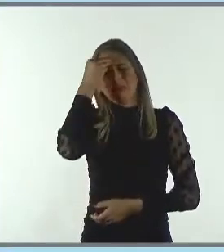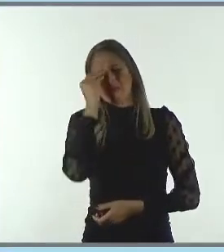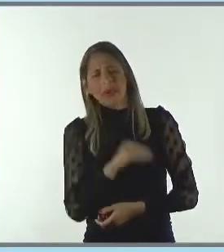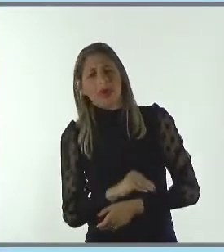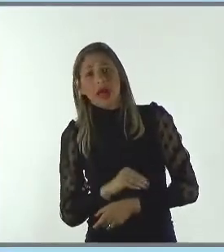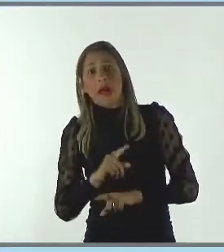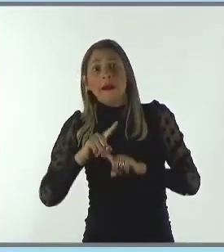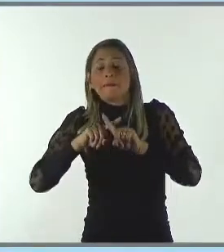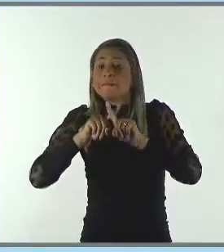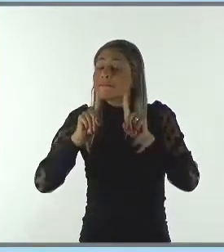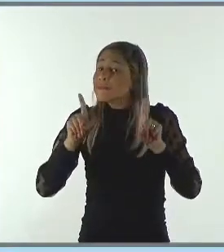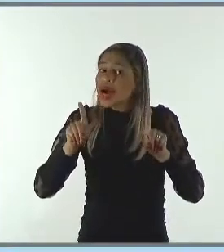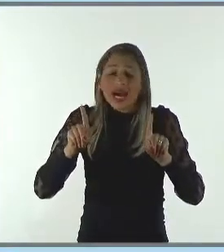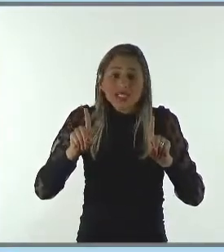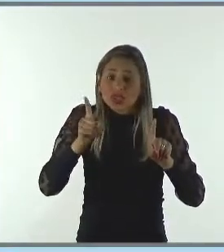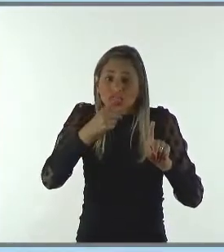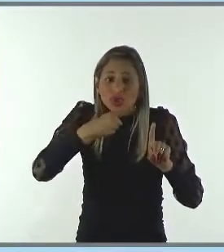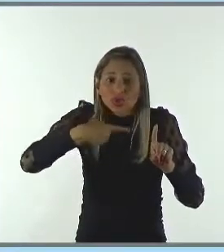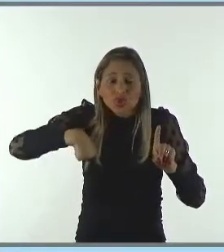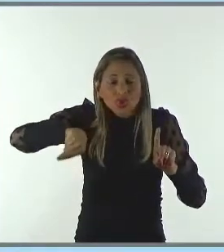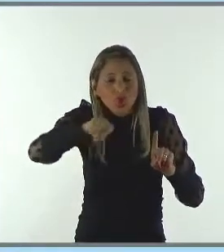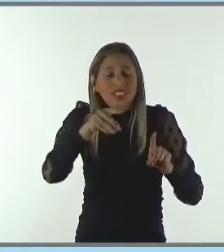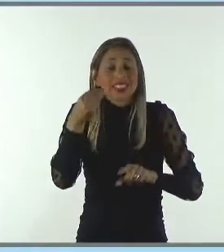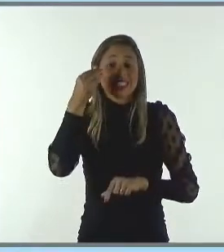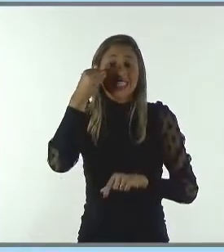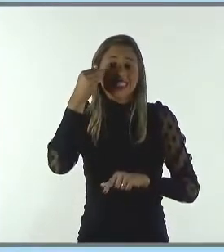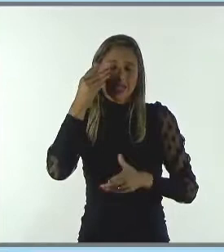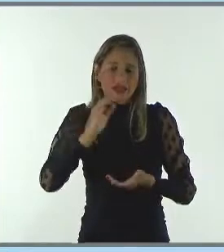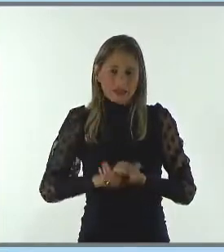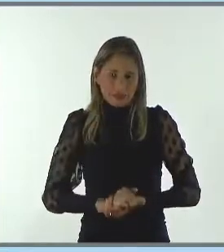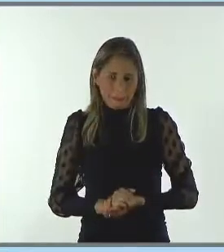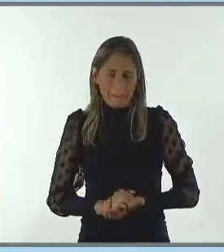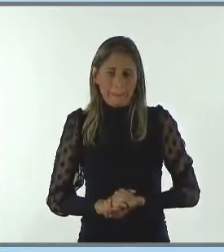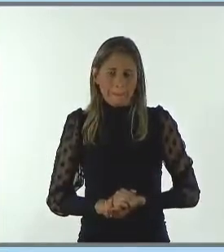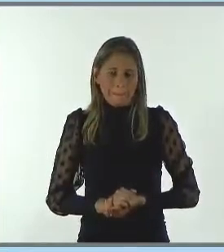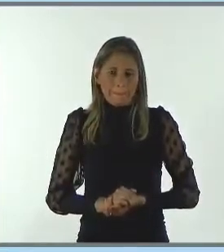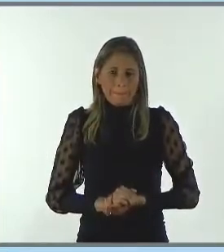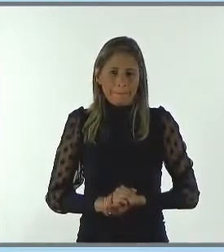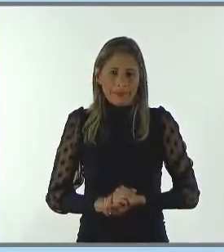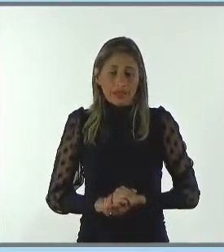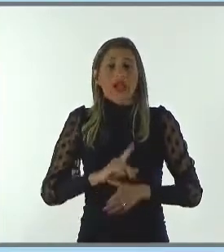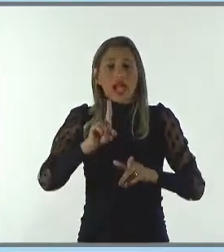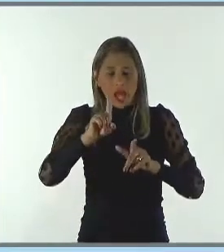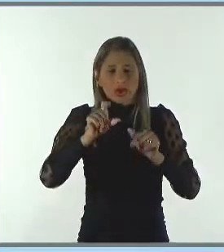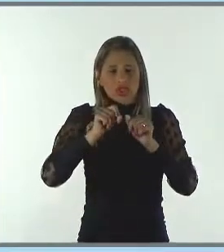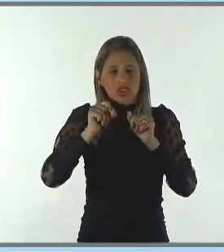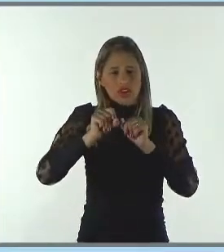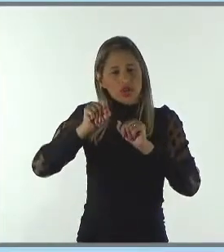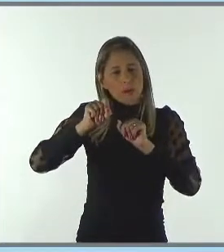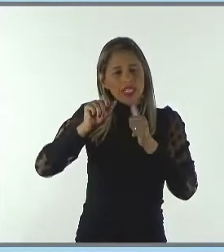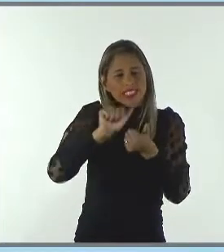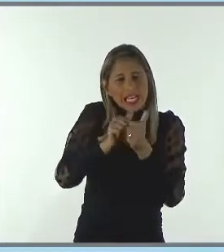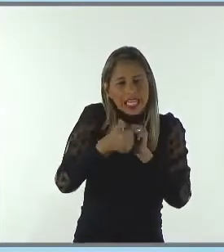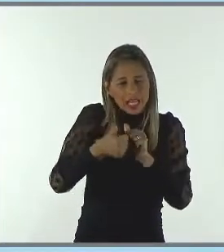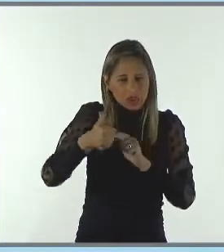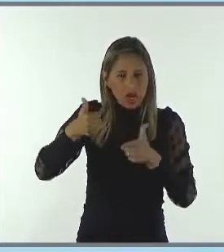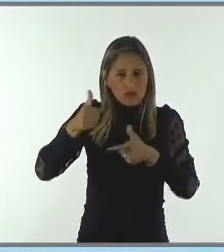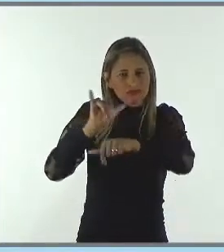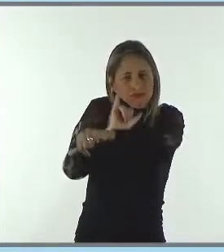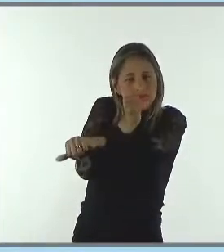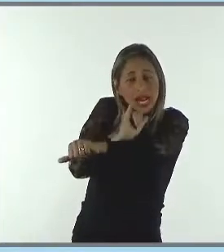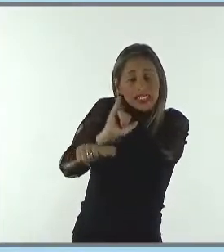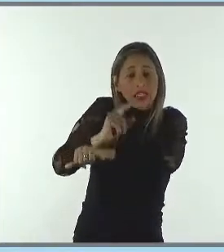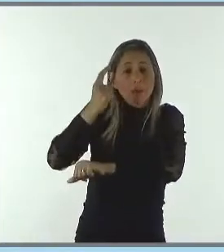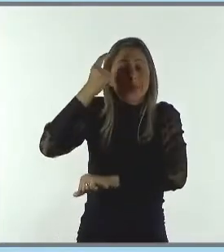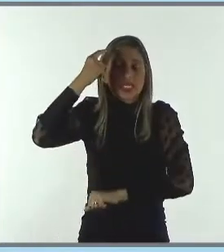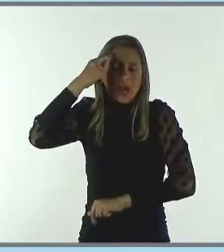tentando construir uma leitura crítica do nosso tempo, eu tenho me valido muito de um estratagema de pensamento que está